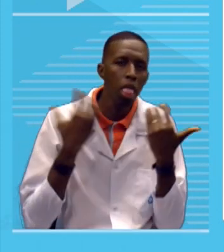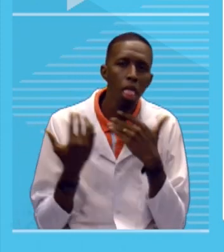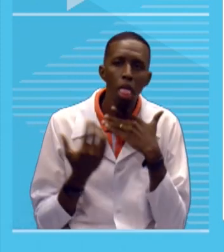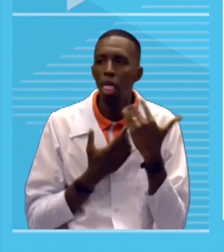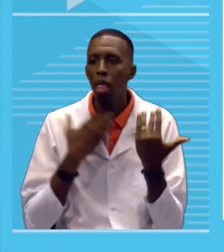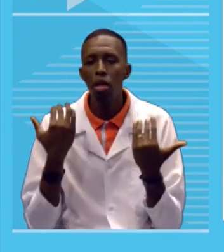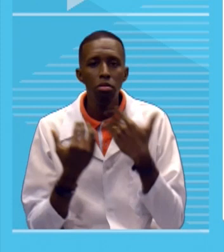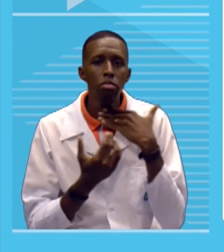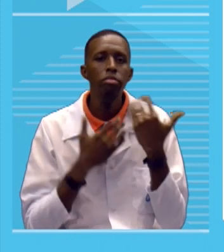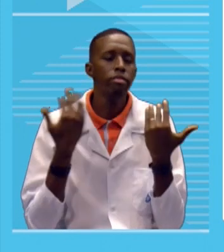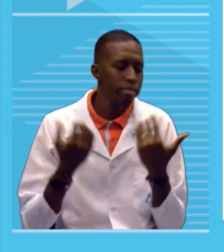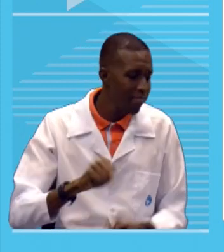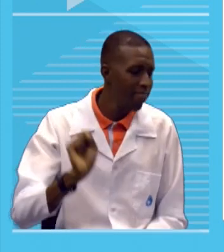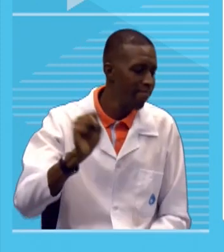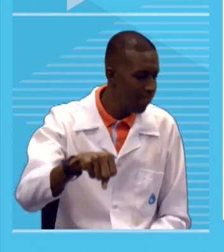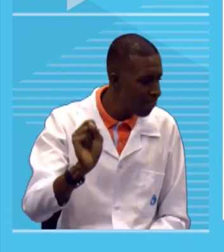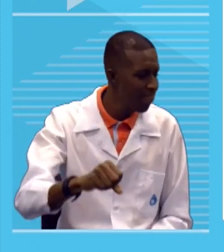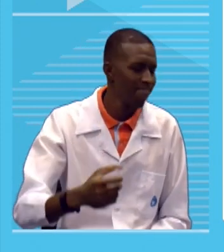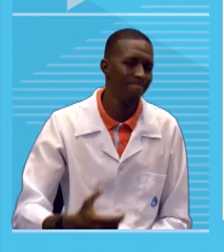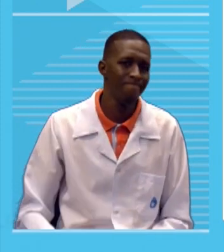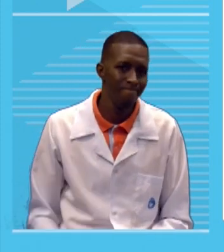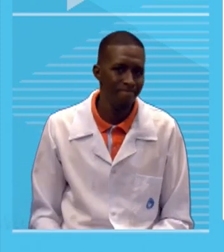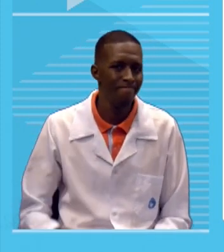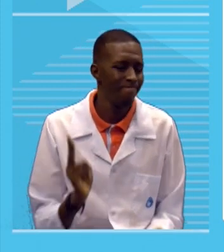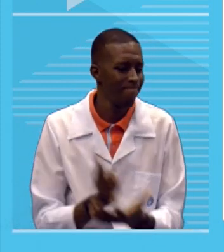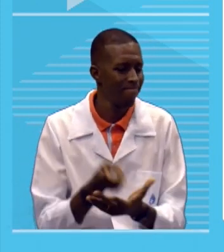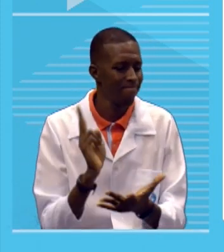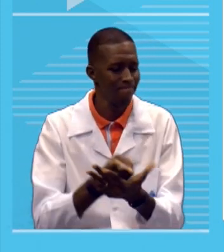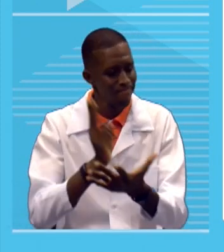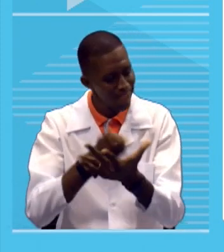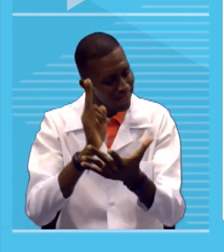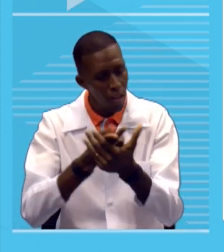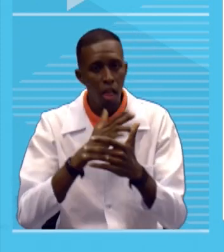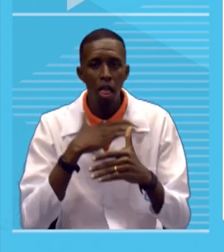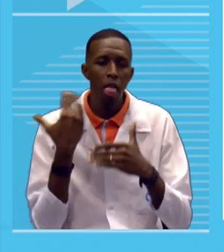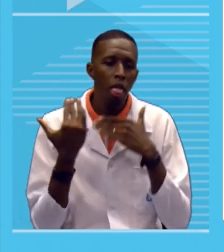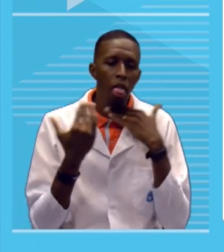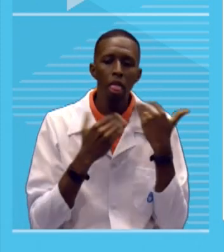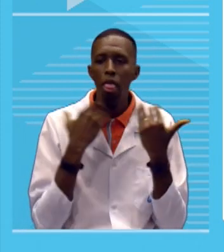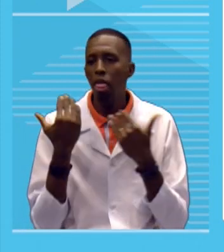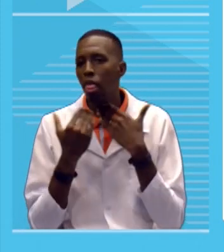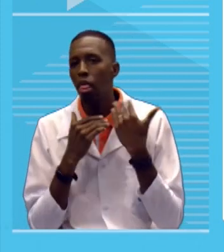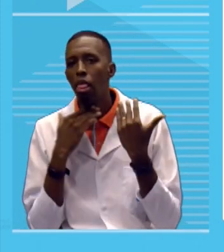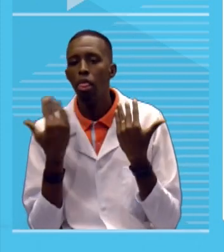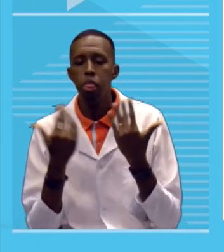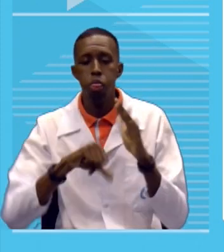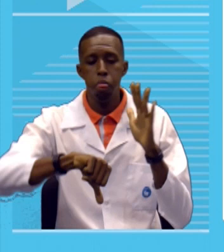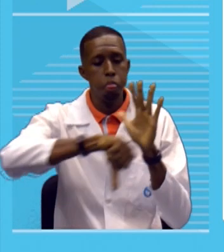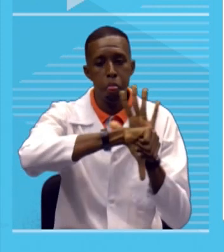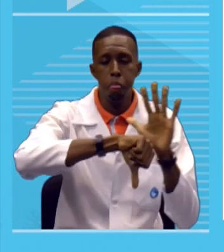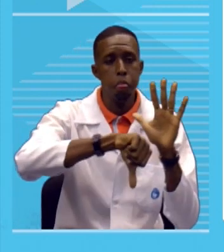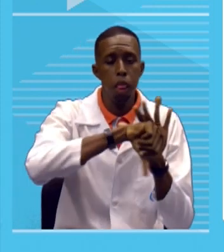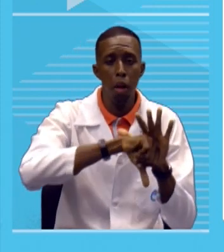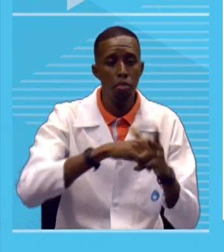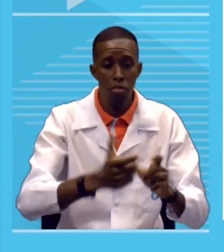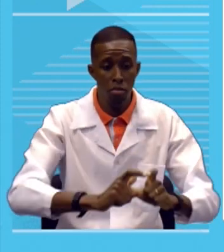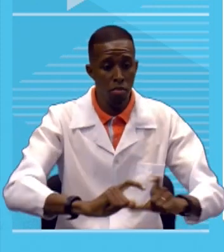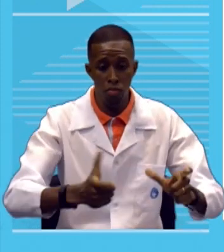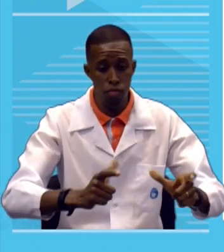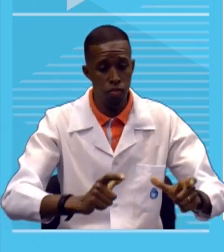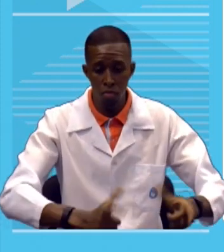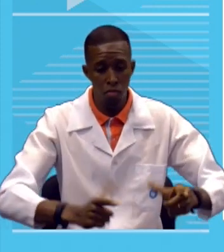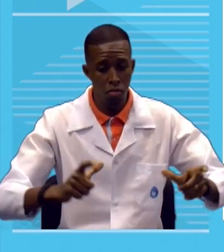as fontes para que não fique parecendo que é um achismo que eu estou tirando da minha cabeça, porque afinal de contas aqui história é